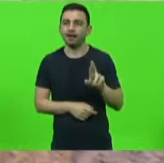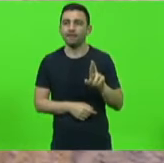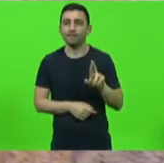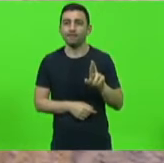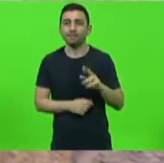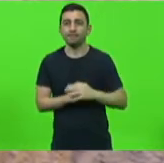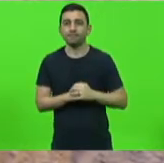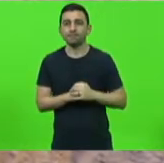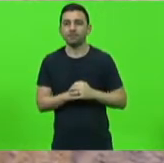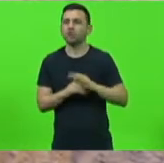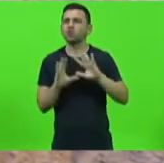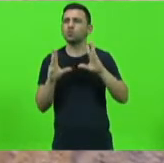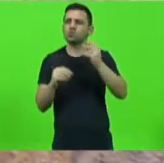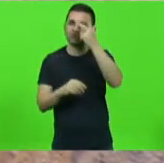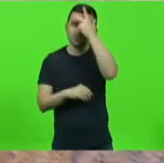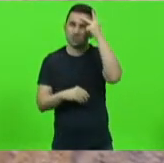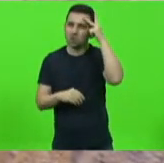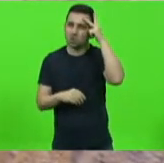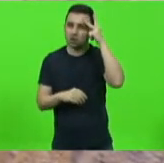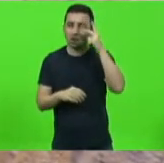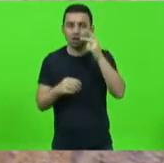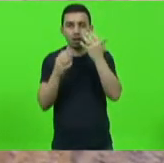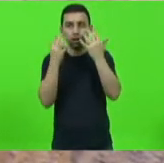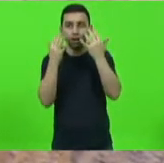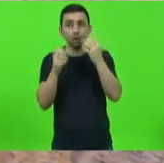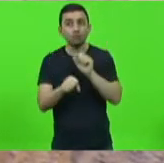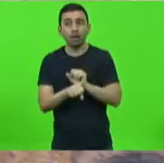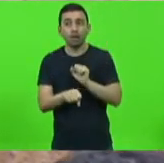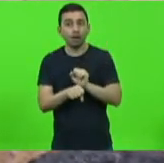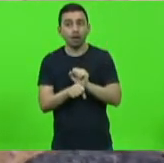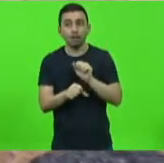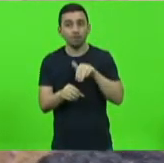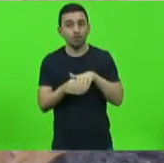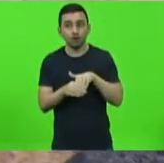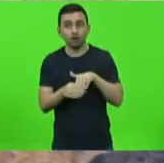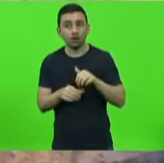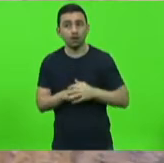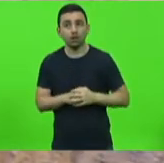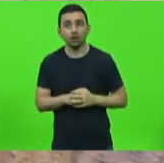Todas aquelas pessoas ali, aqueles olhinhos ali fora, estão esperando essa votação.